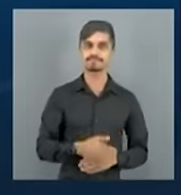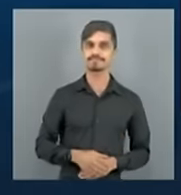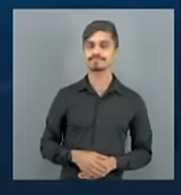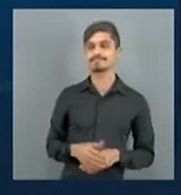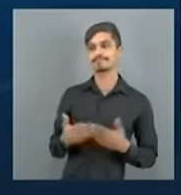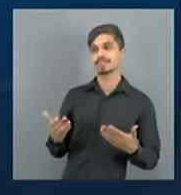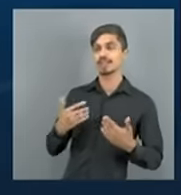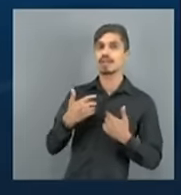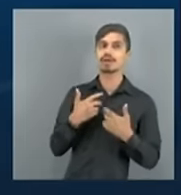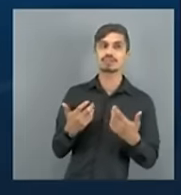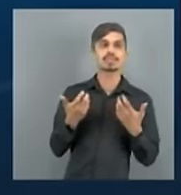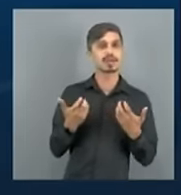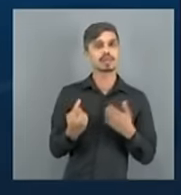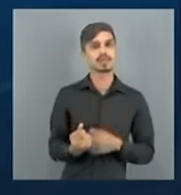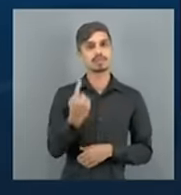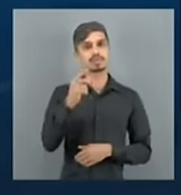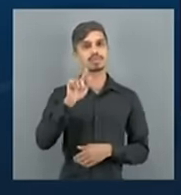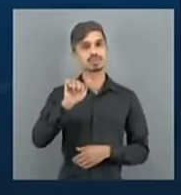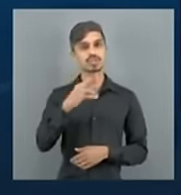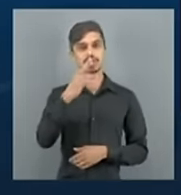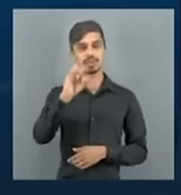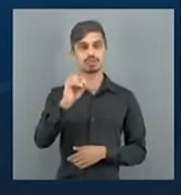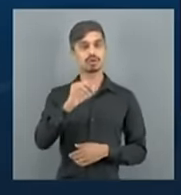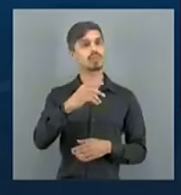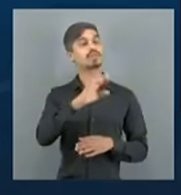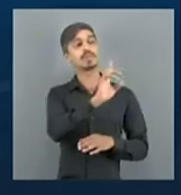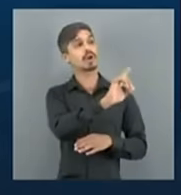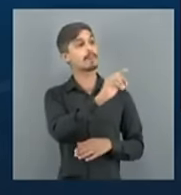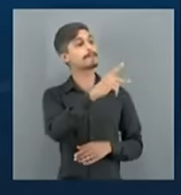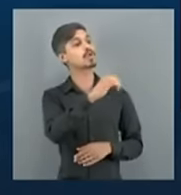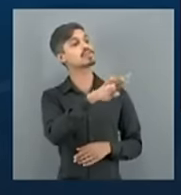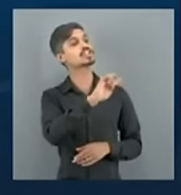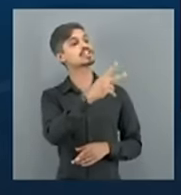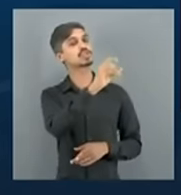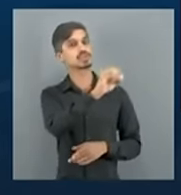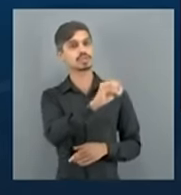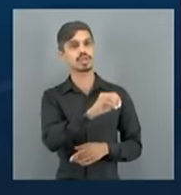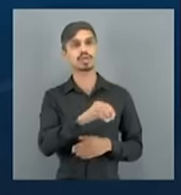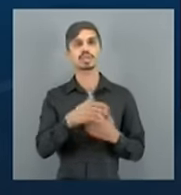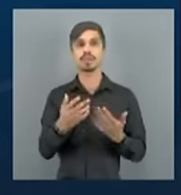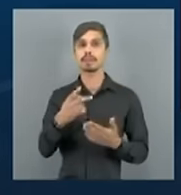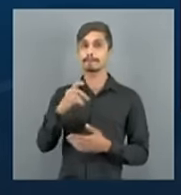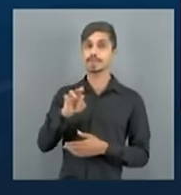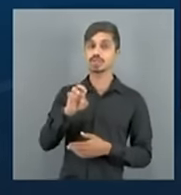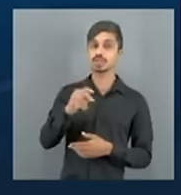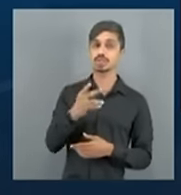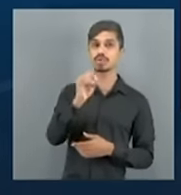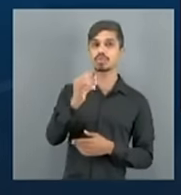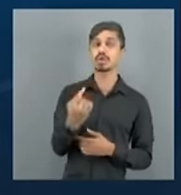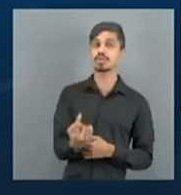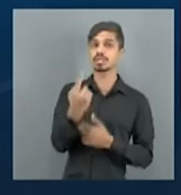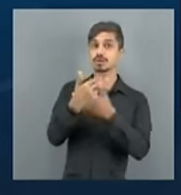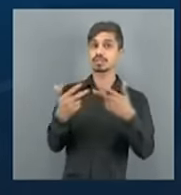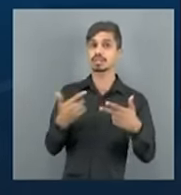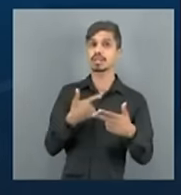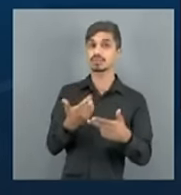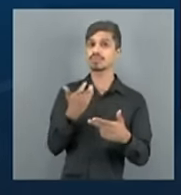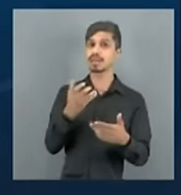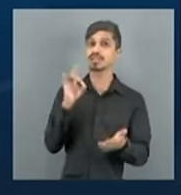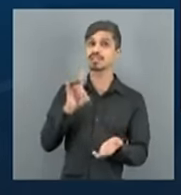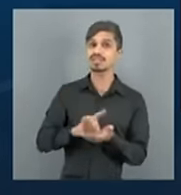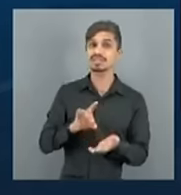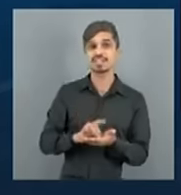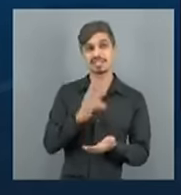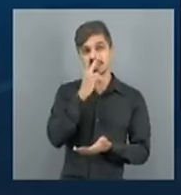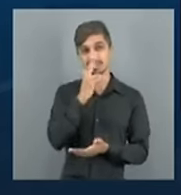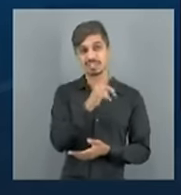Cara, a única coisa que eu quero, foi o Girão que falou? Não, o Portinho. Portinho, a única coisa que eu quero, cara, de verdade, acho